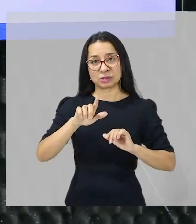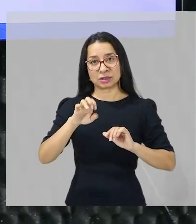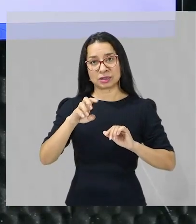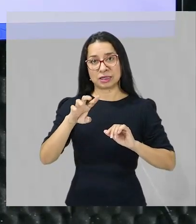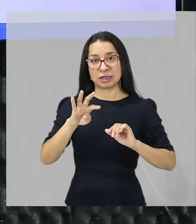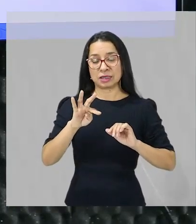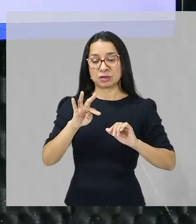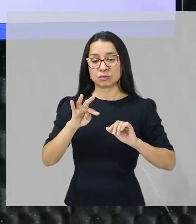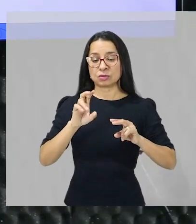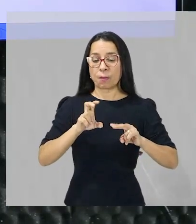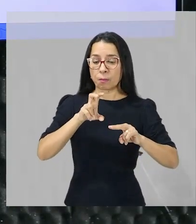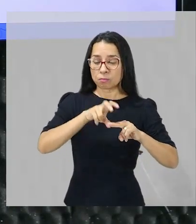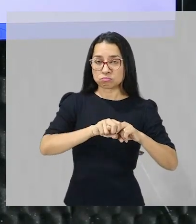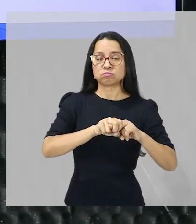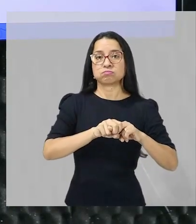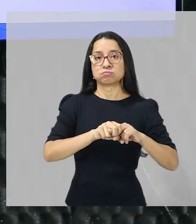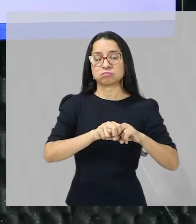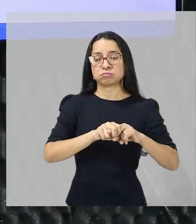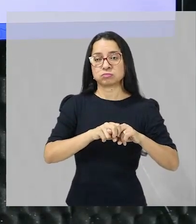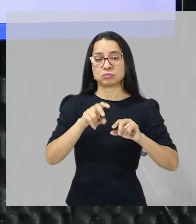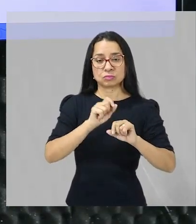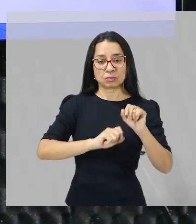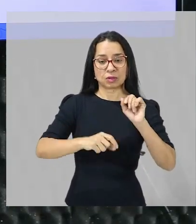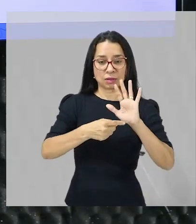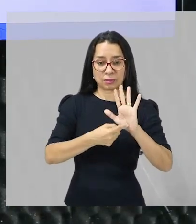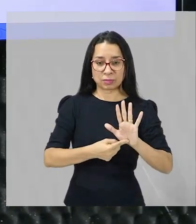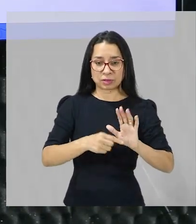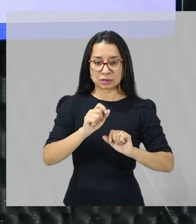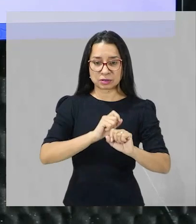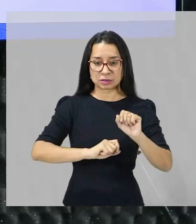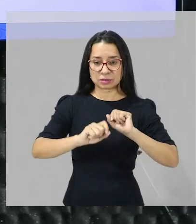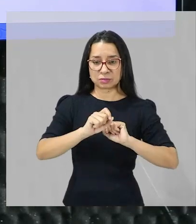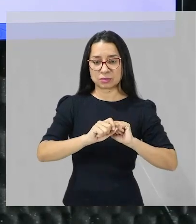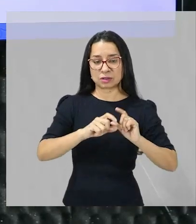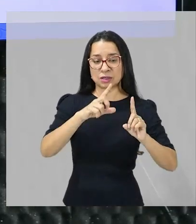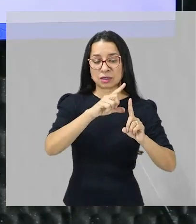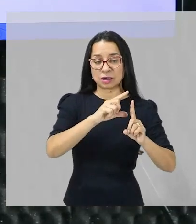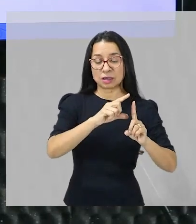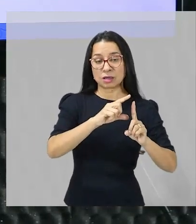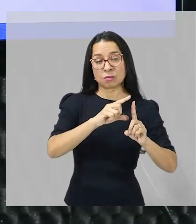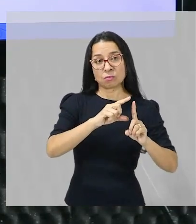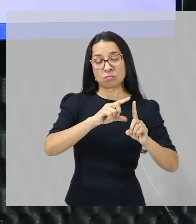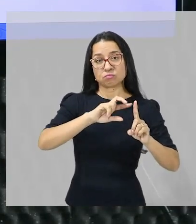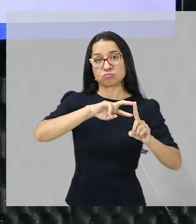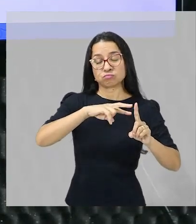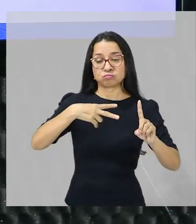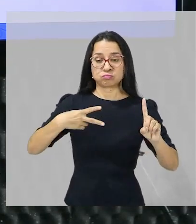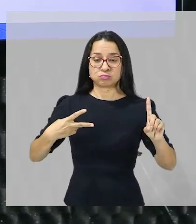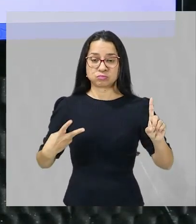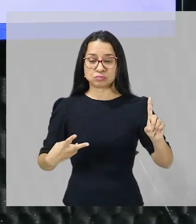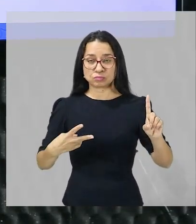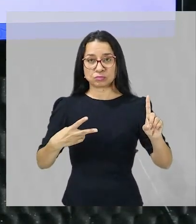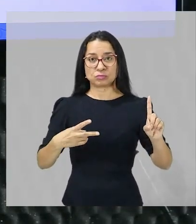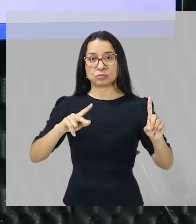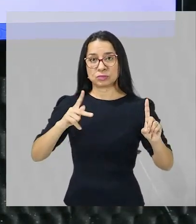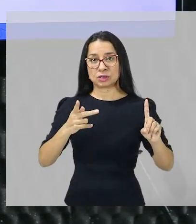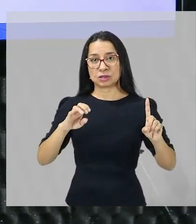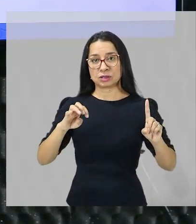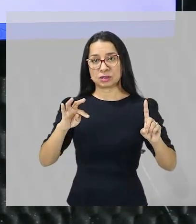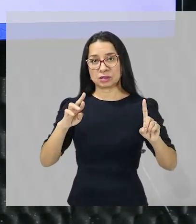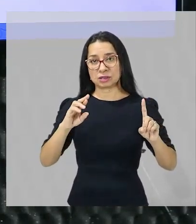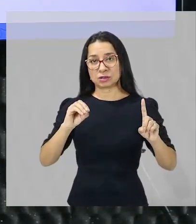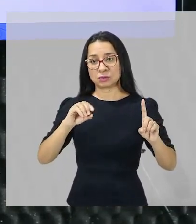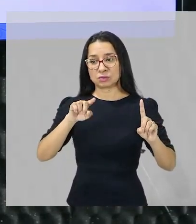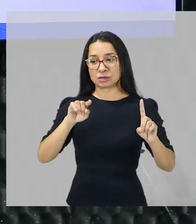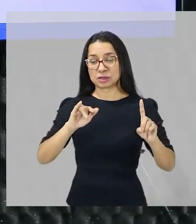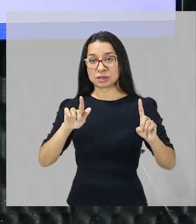ele apresenta o genótipo heterozigoto, tá? Então, a gente está aqui diante de uma situação